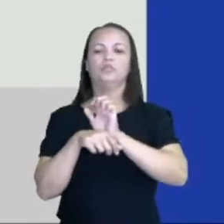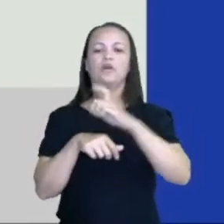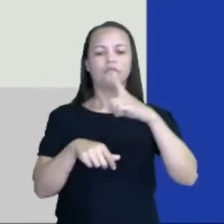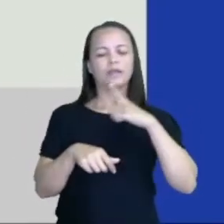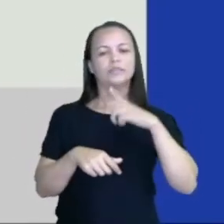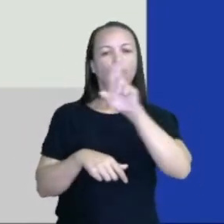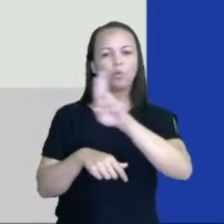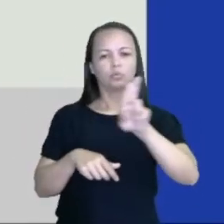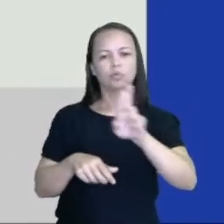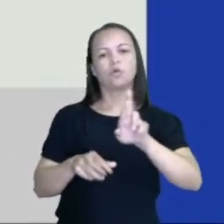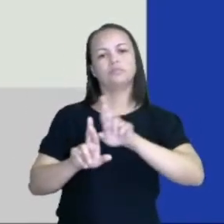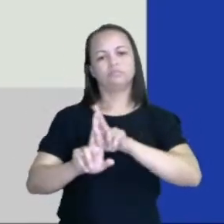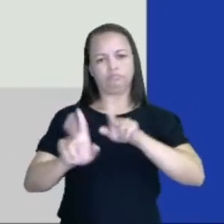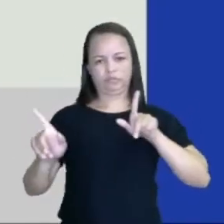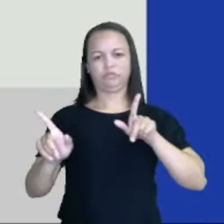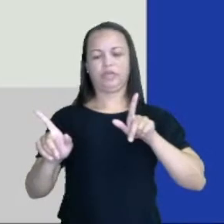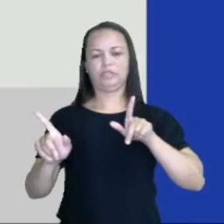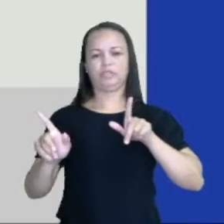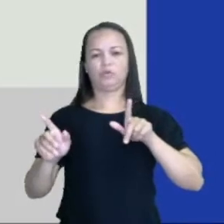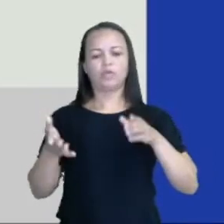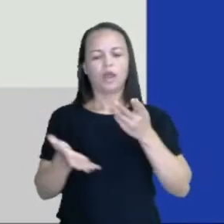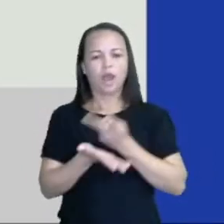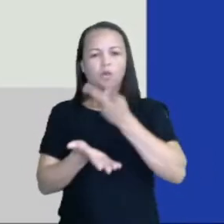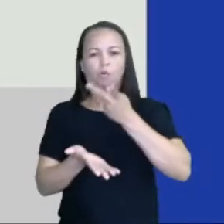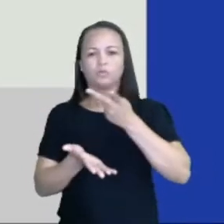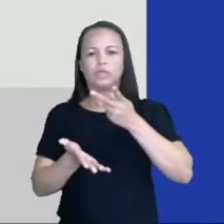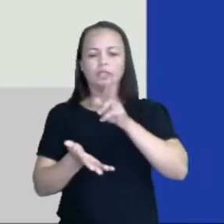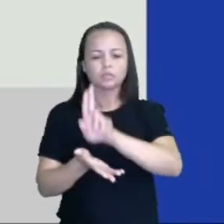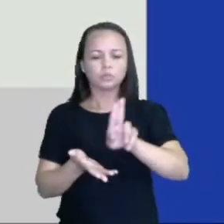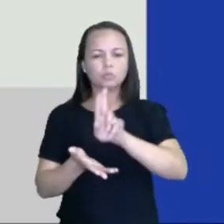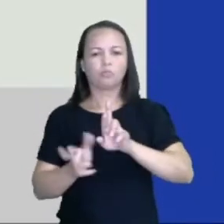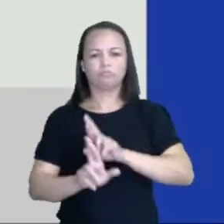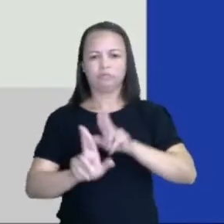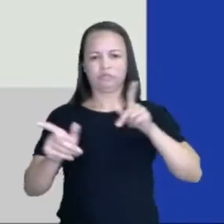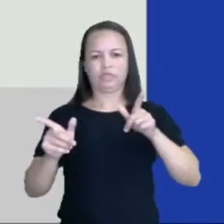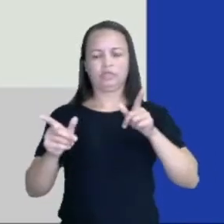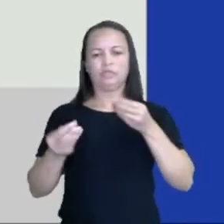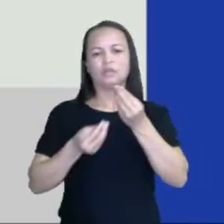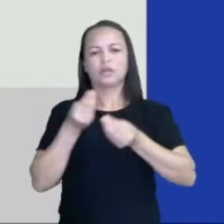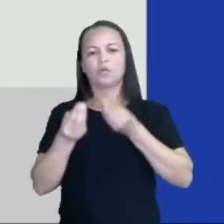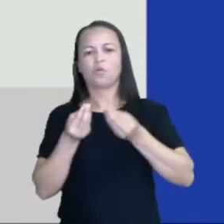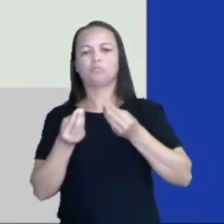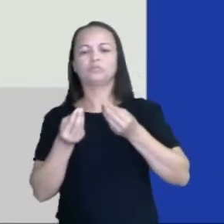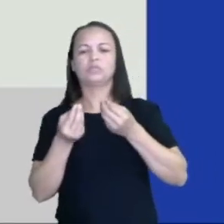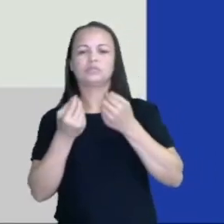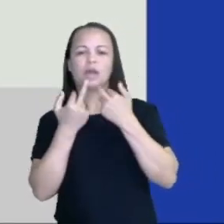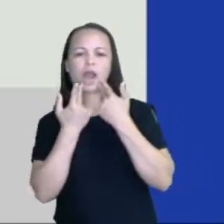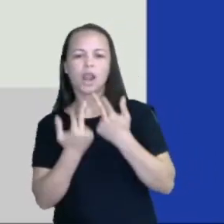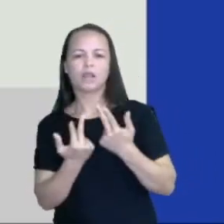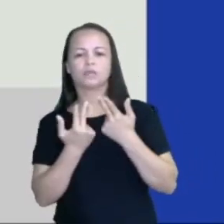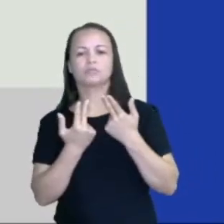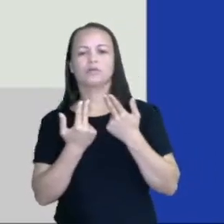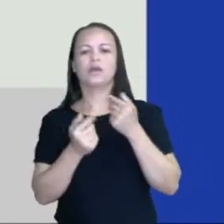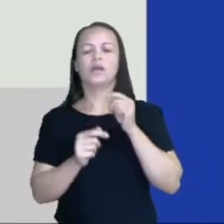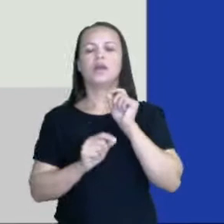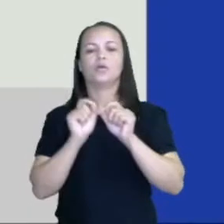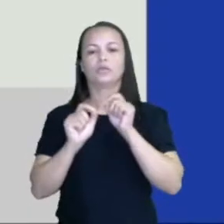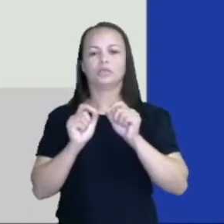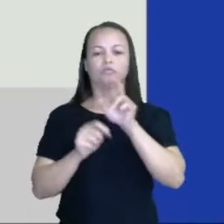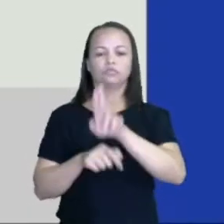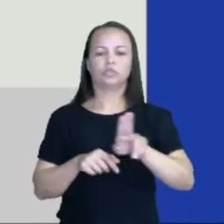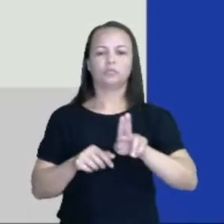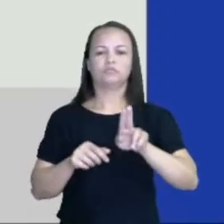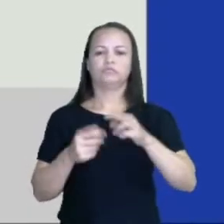quando acontecem essas modificações, essas alterações na forma de utilizar a língua, é o que nós chamamos